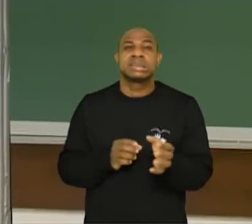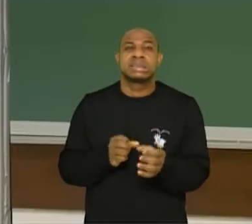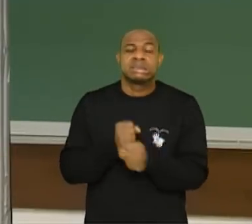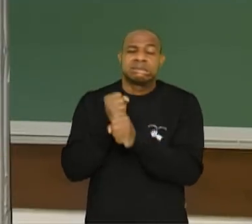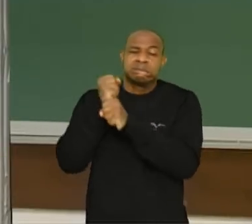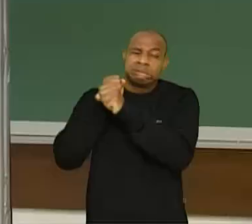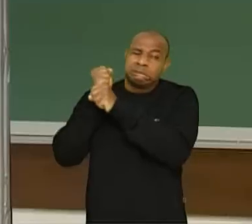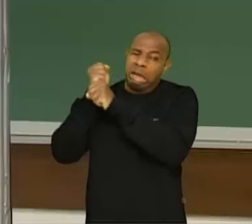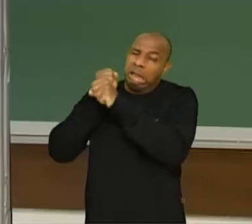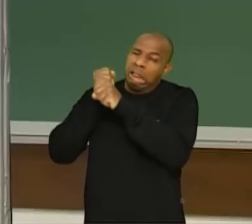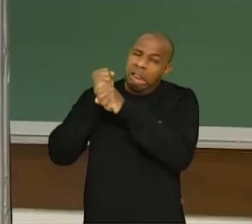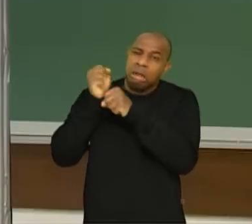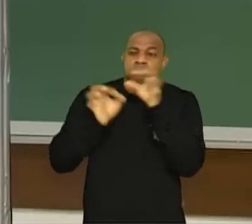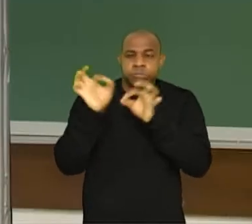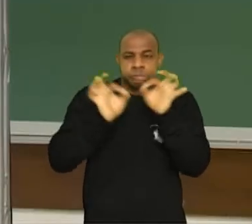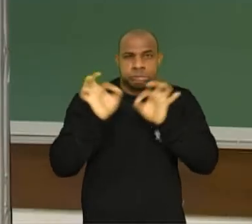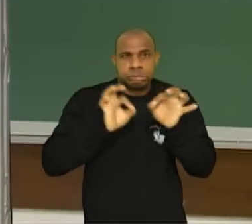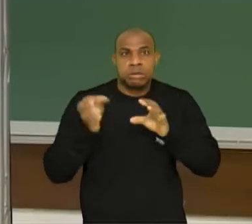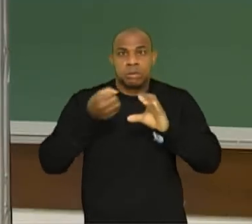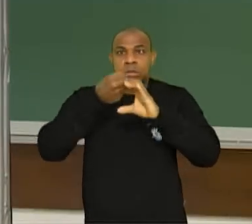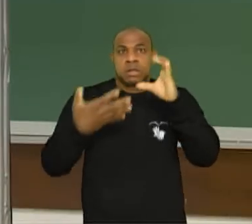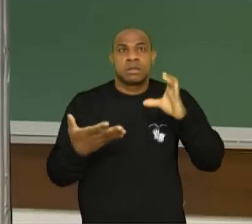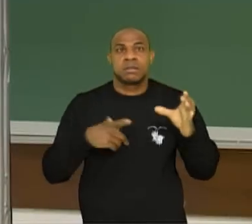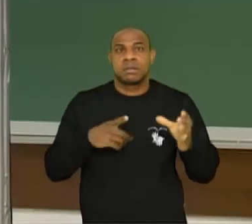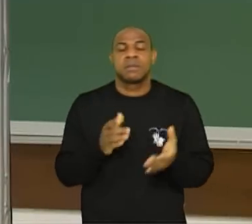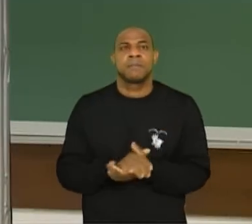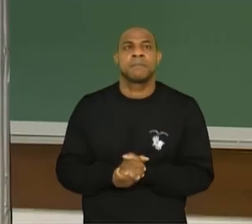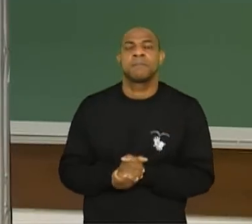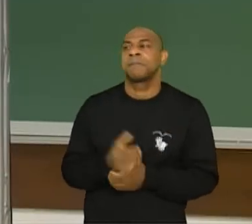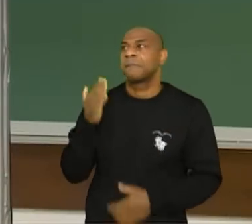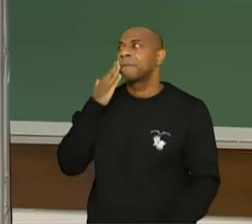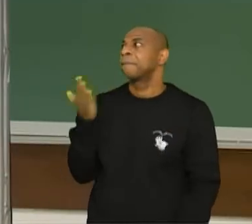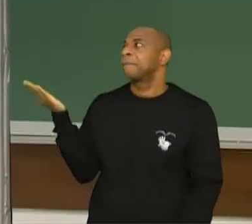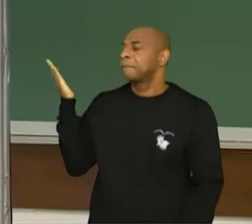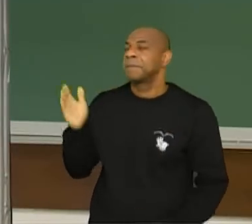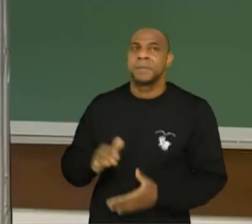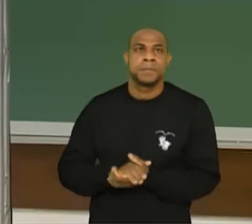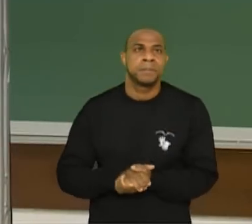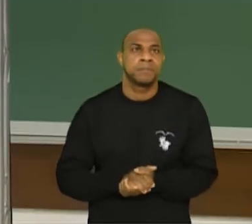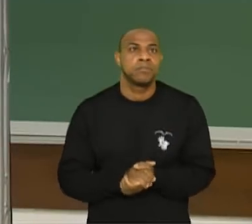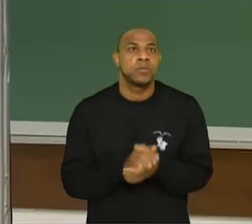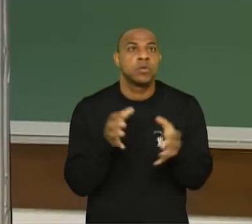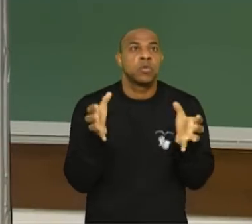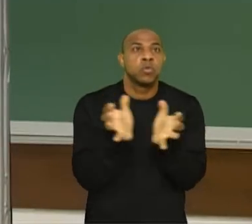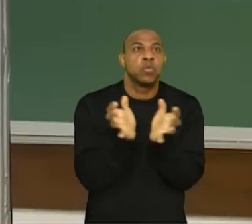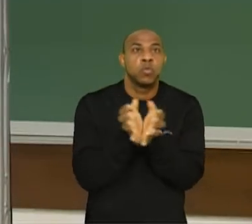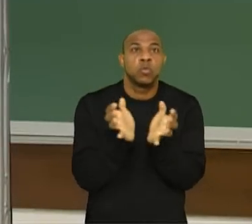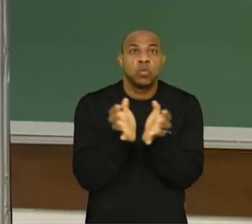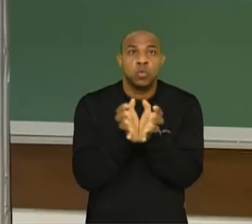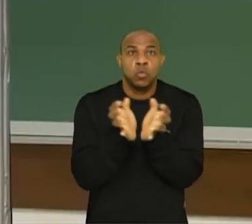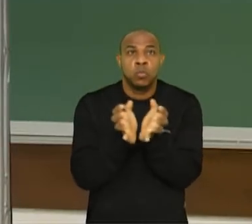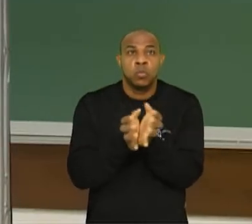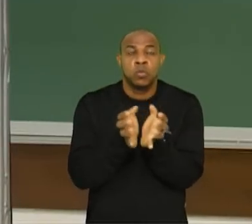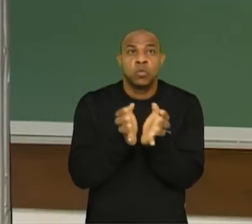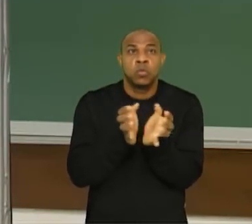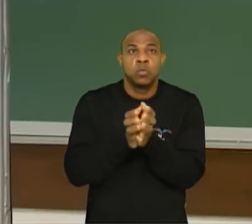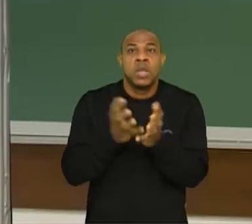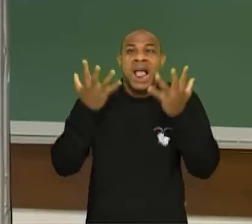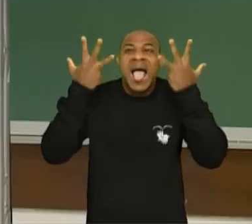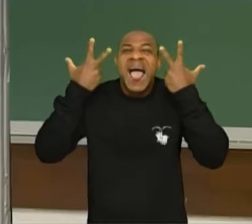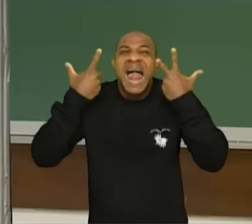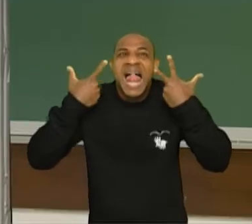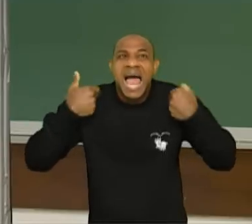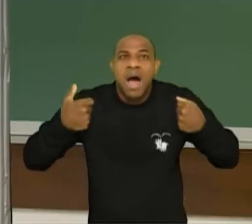ter hoje as características que tem. Mais um exercício lá para vocês. Um grupo de leões vivendo na savana